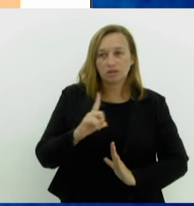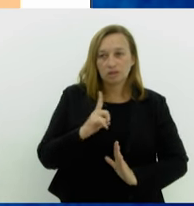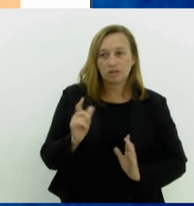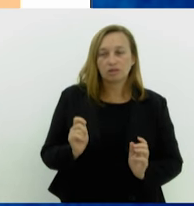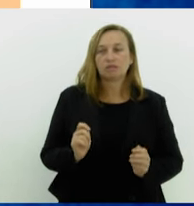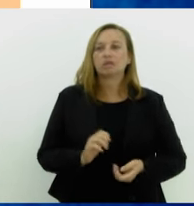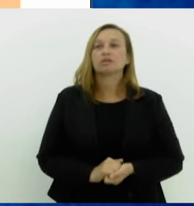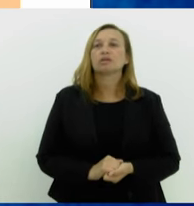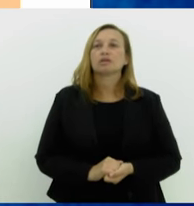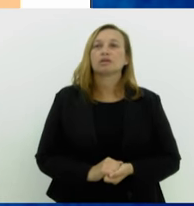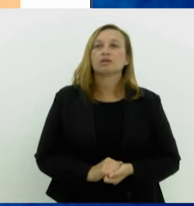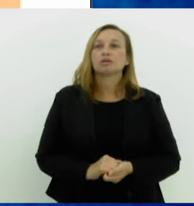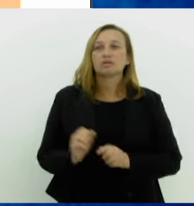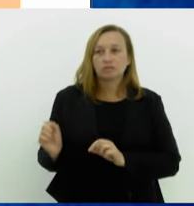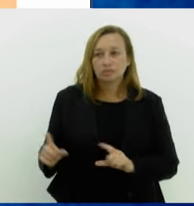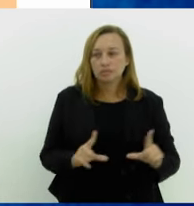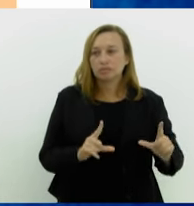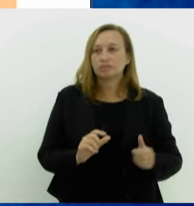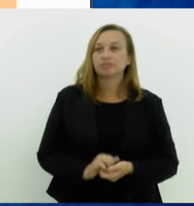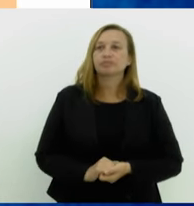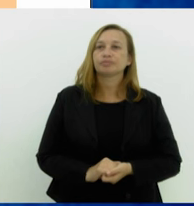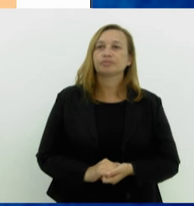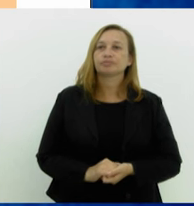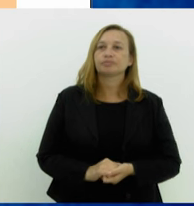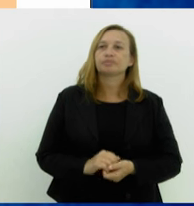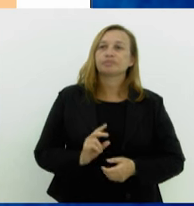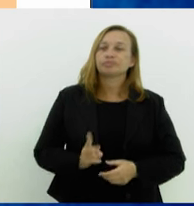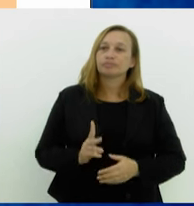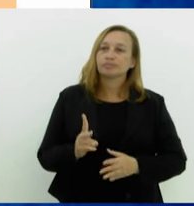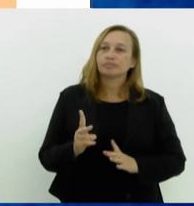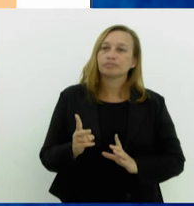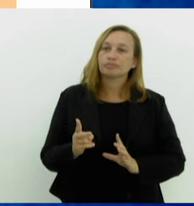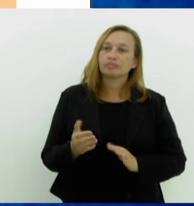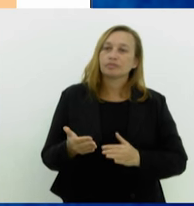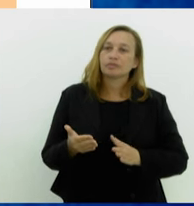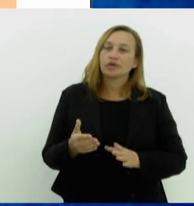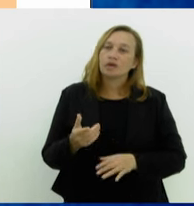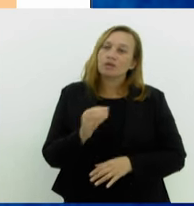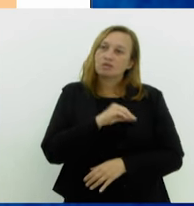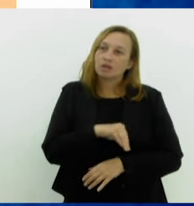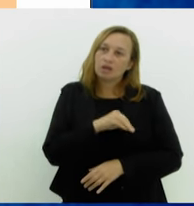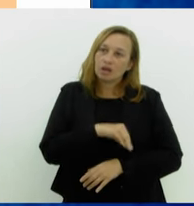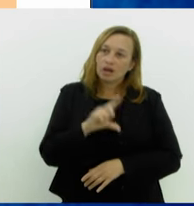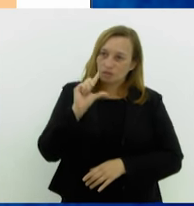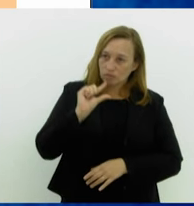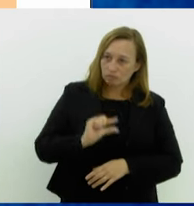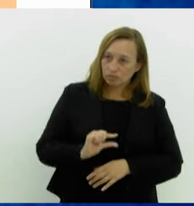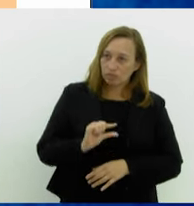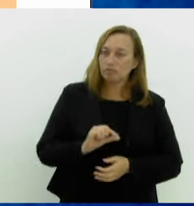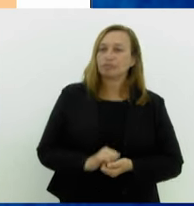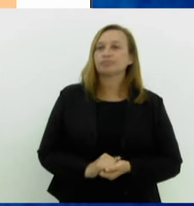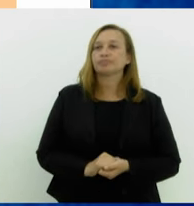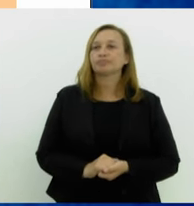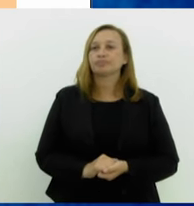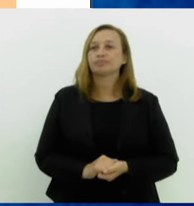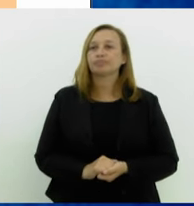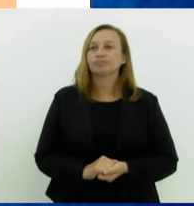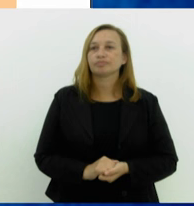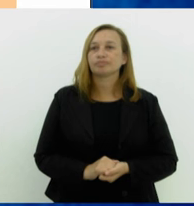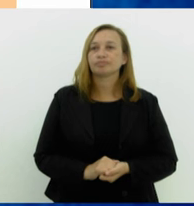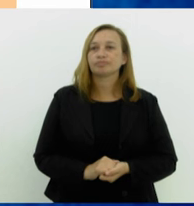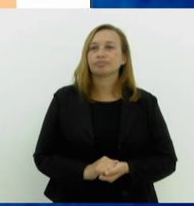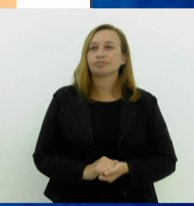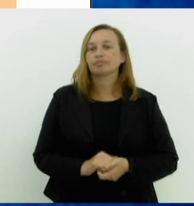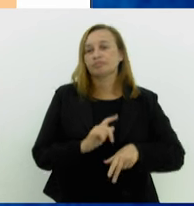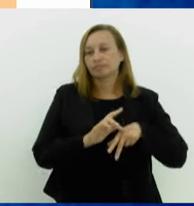têm pode passar mais um pouquinho elas se sempre atrás na renda e quando a gente vai colocando a lente né de de de de além de